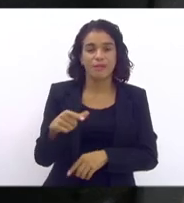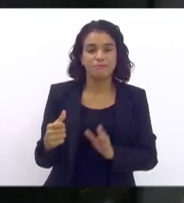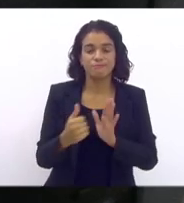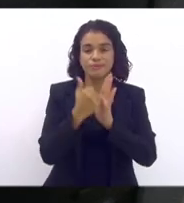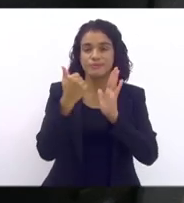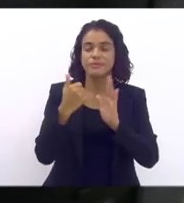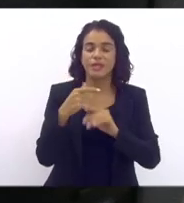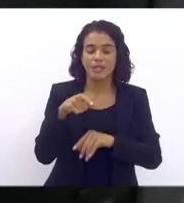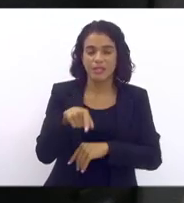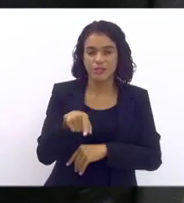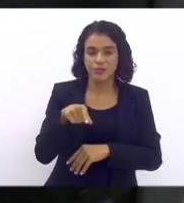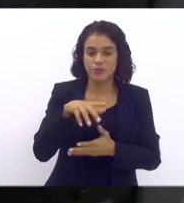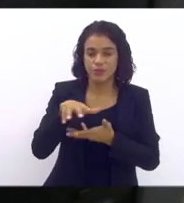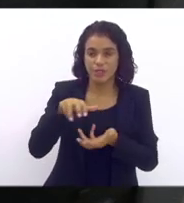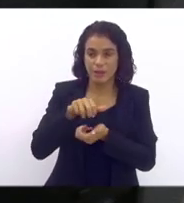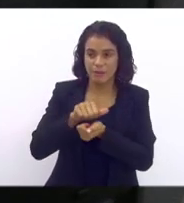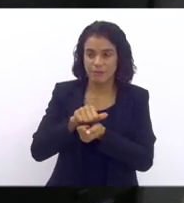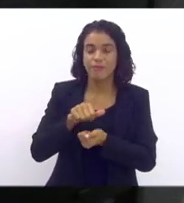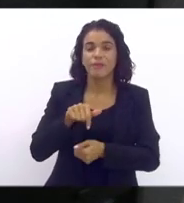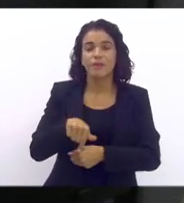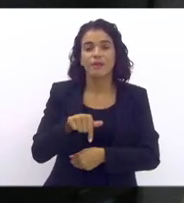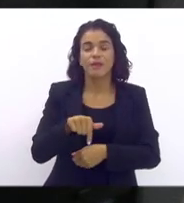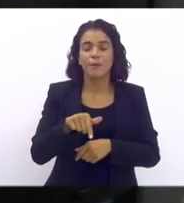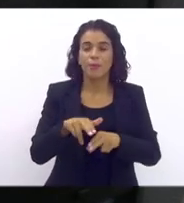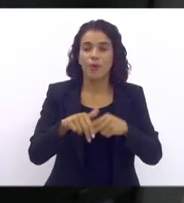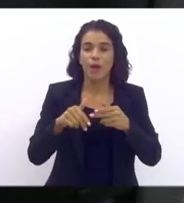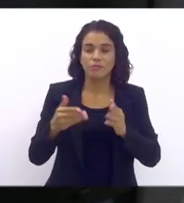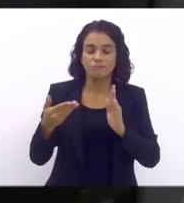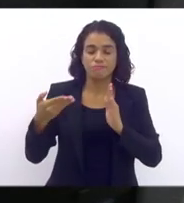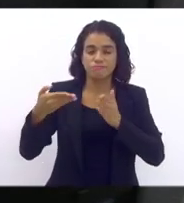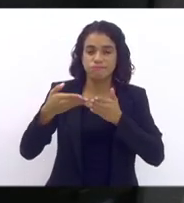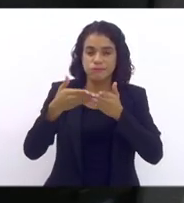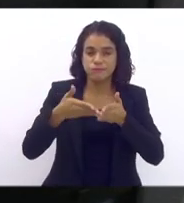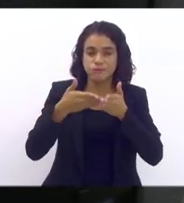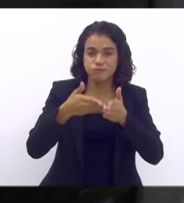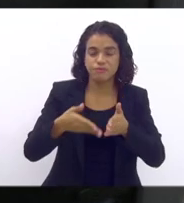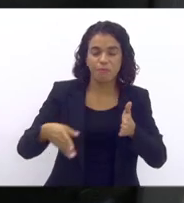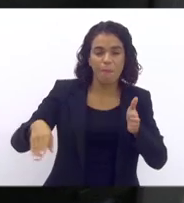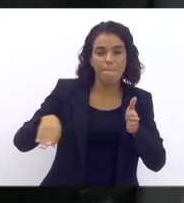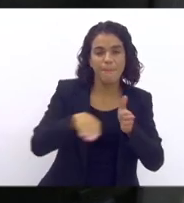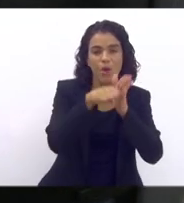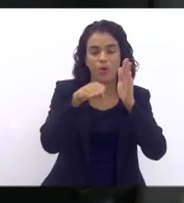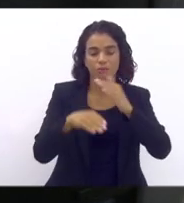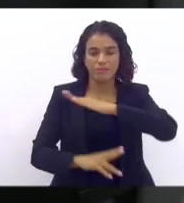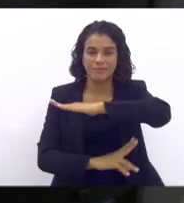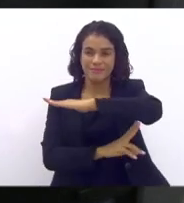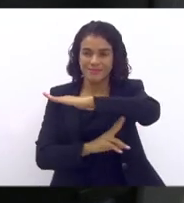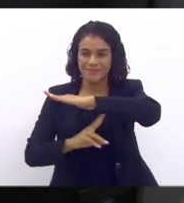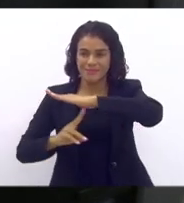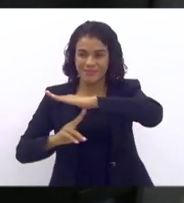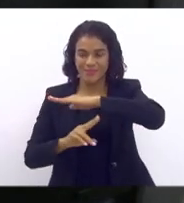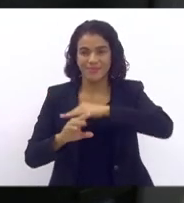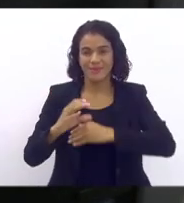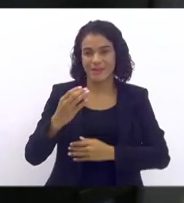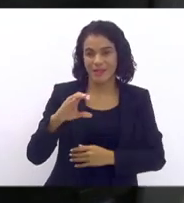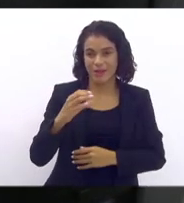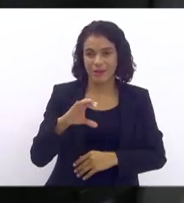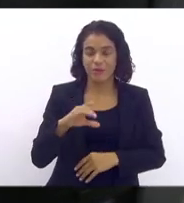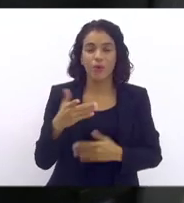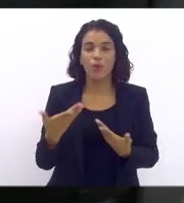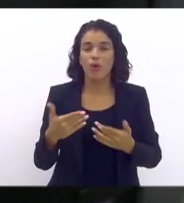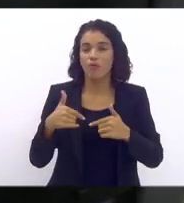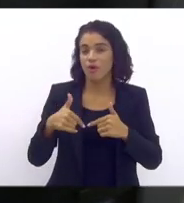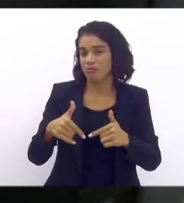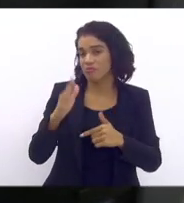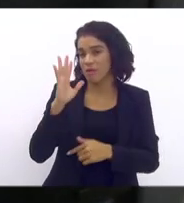e sustentabilidade reuniram-se em decorrência do acidente do navio São Luís qual o resultado dessa reunião e quais providências